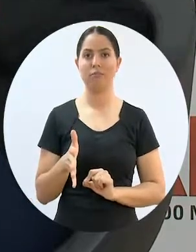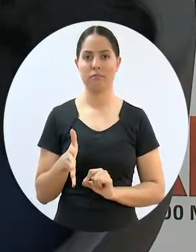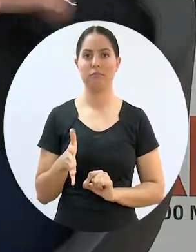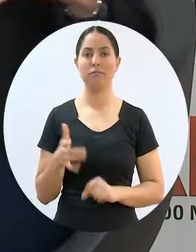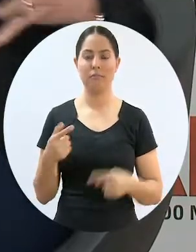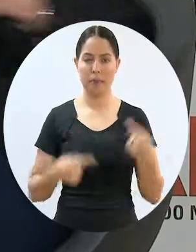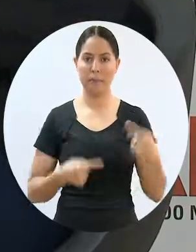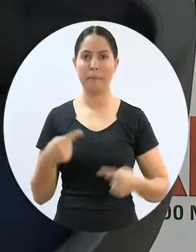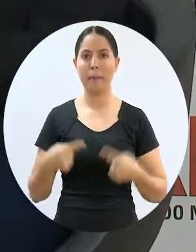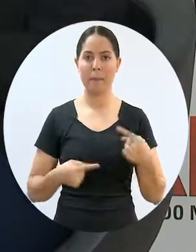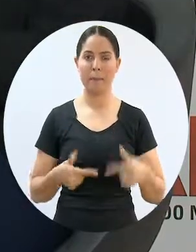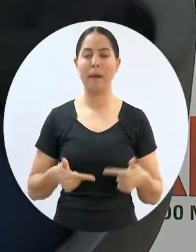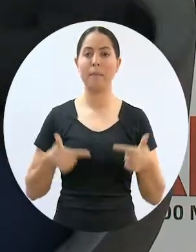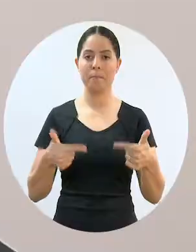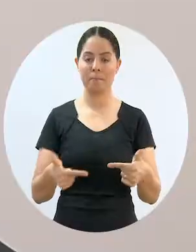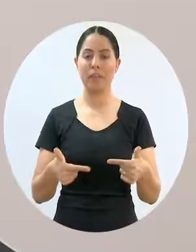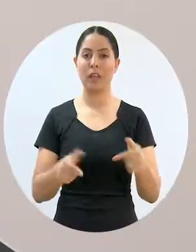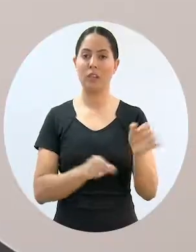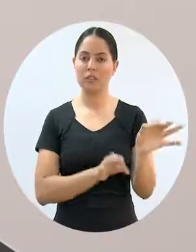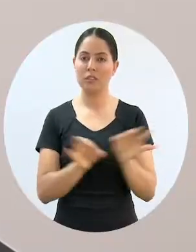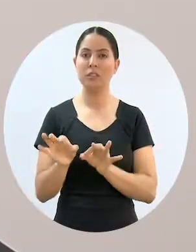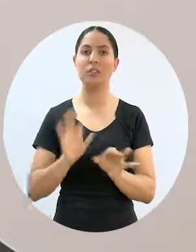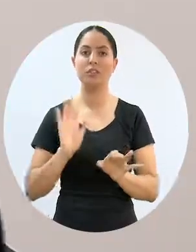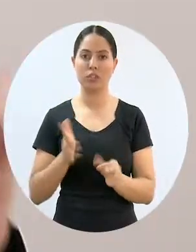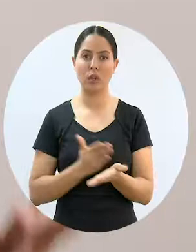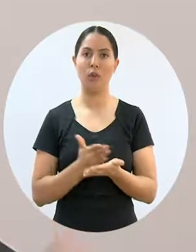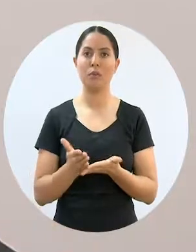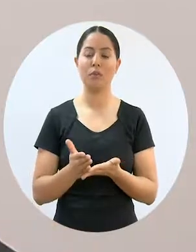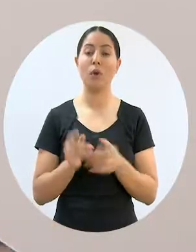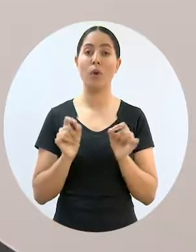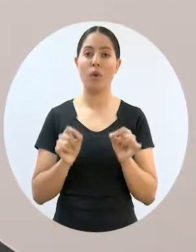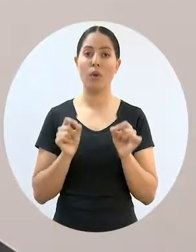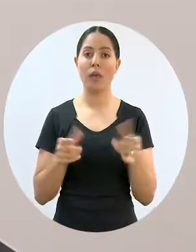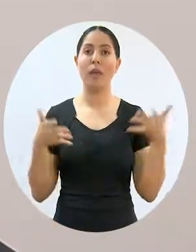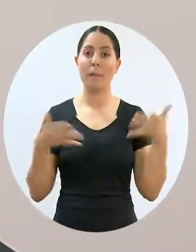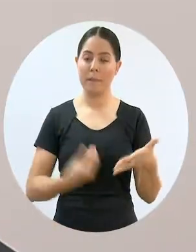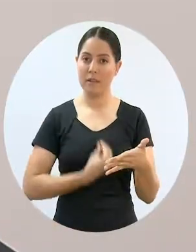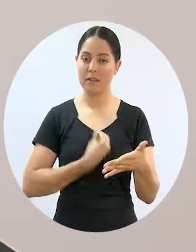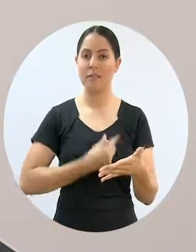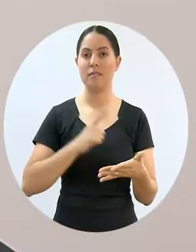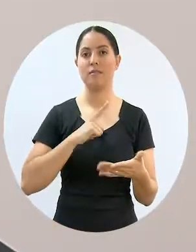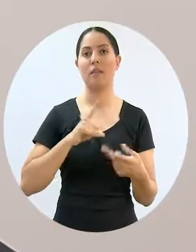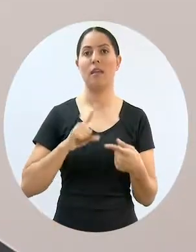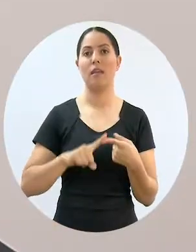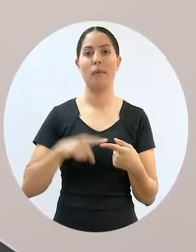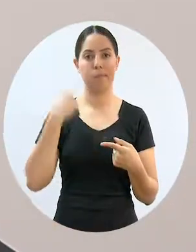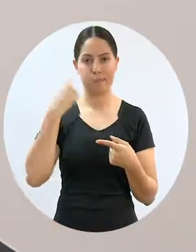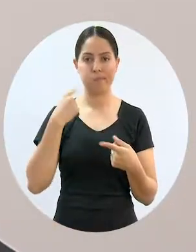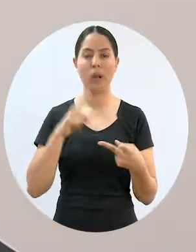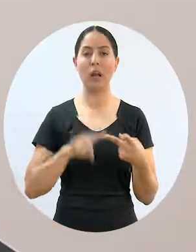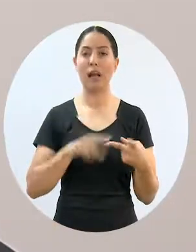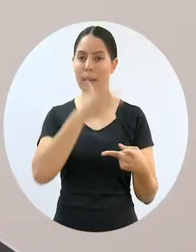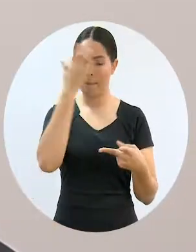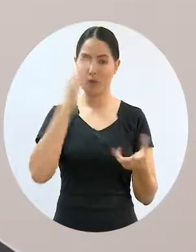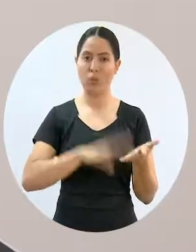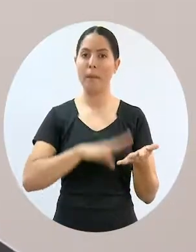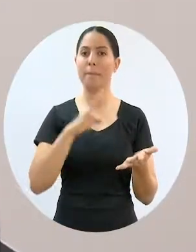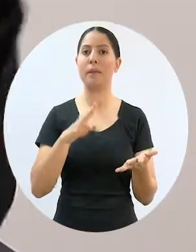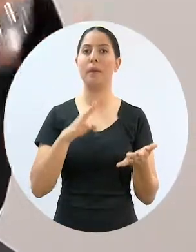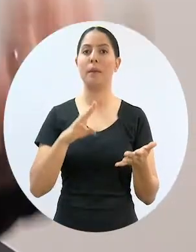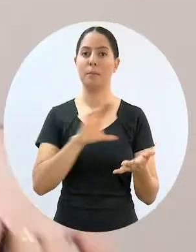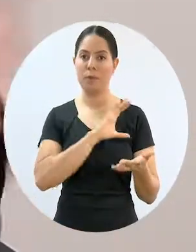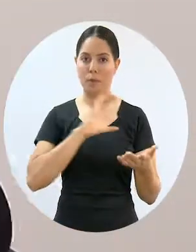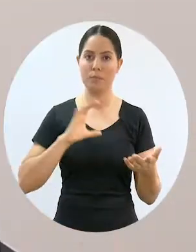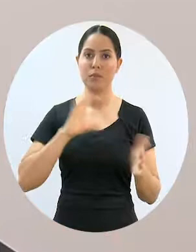sendo preparadas pelas seccionais contam, além da presença dos advogados, membros da Comissão Seccional de